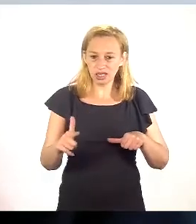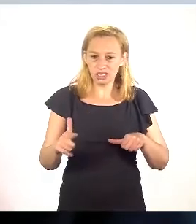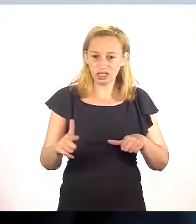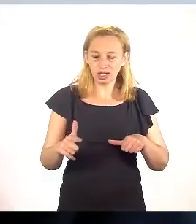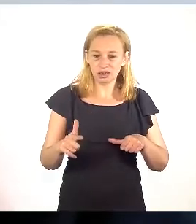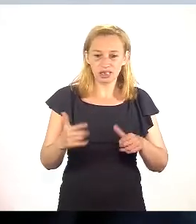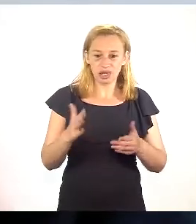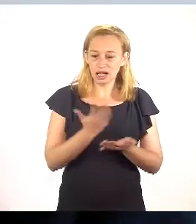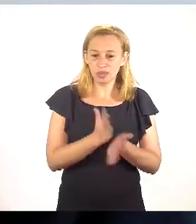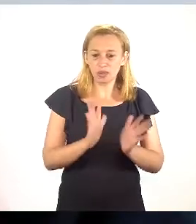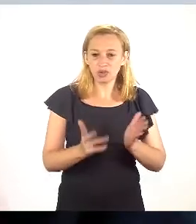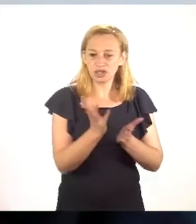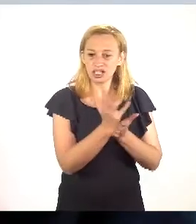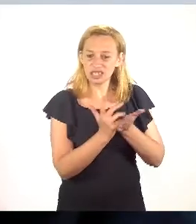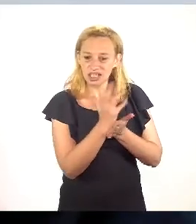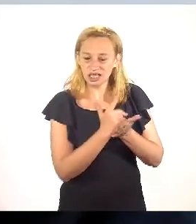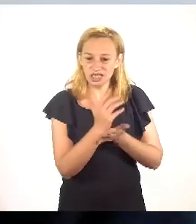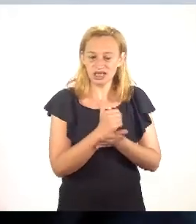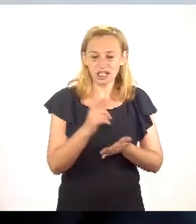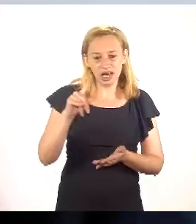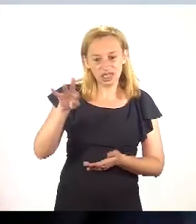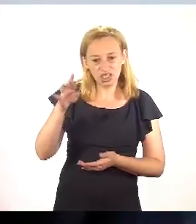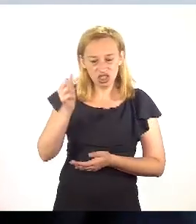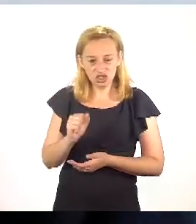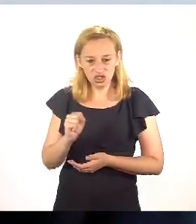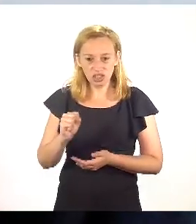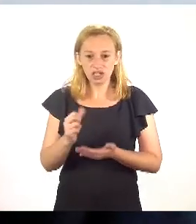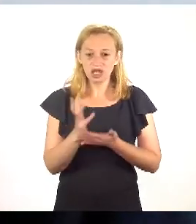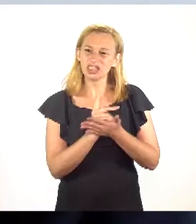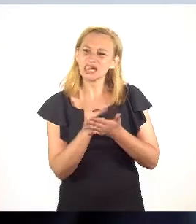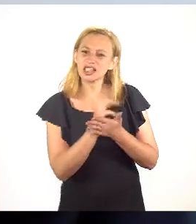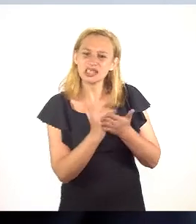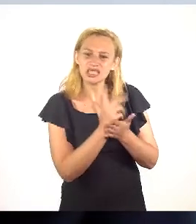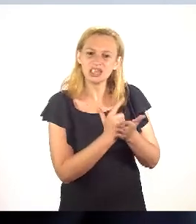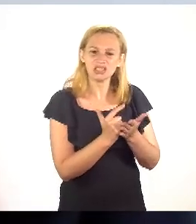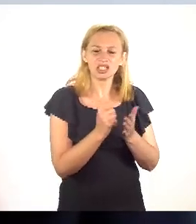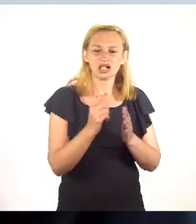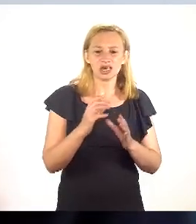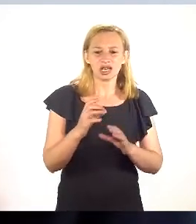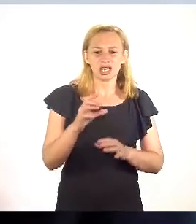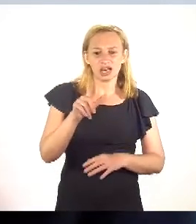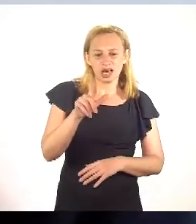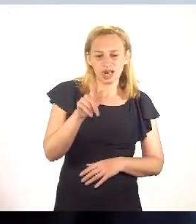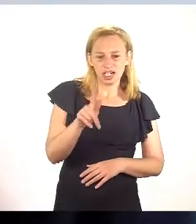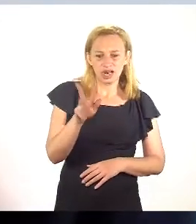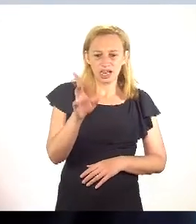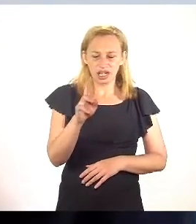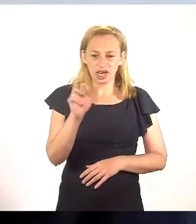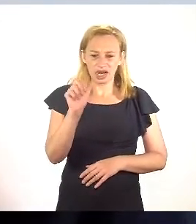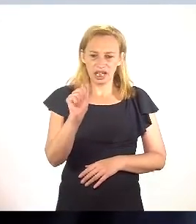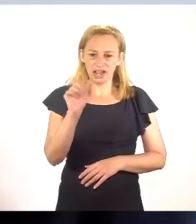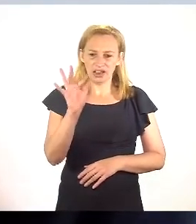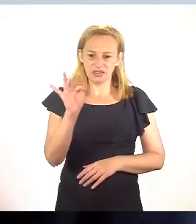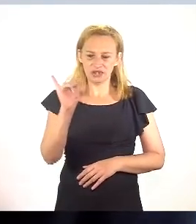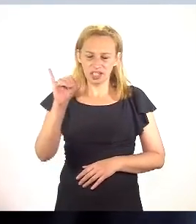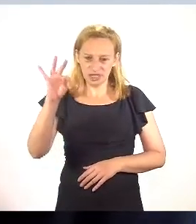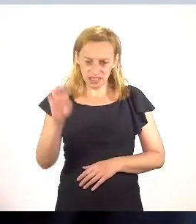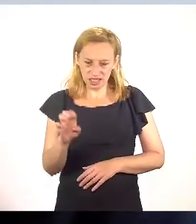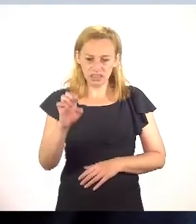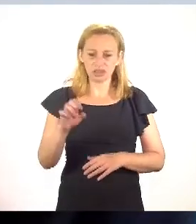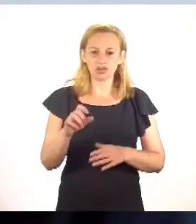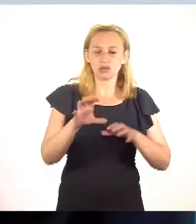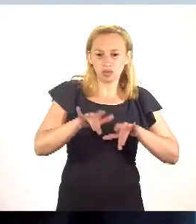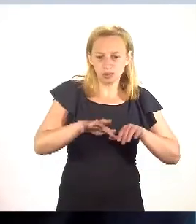cadista. Então, eu estava naquela etapa de migração dos desenhos grafite para o computador. É um trabalho bem chato, ficar